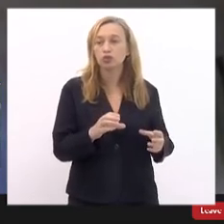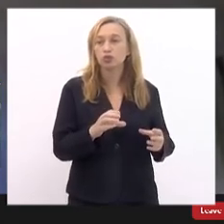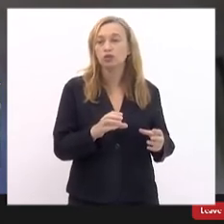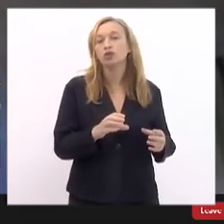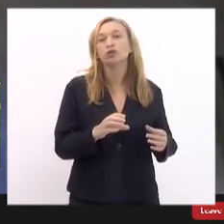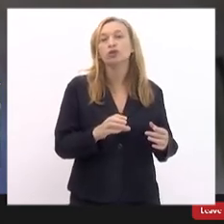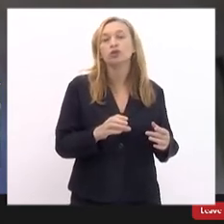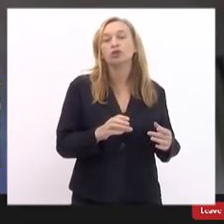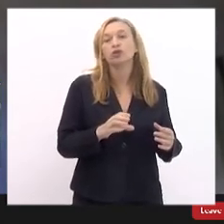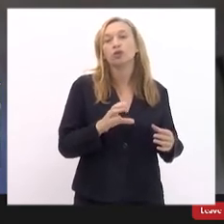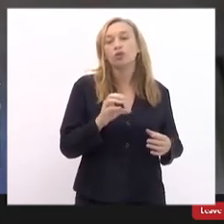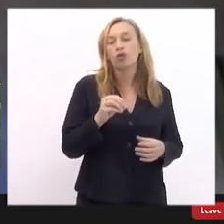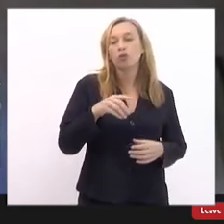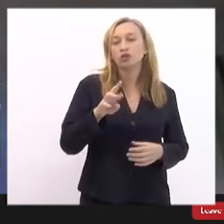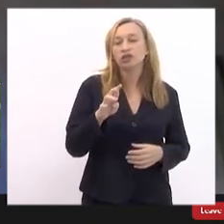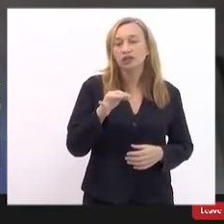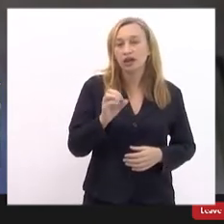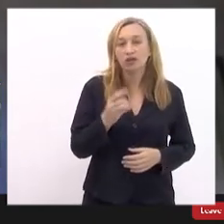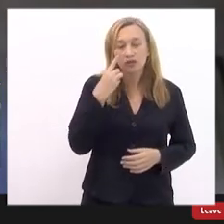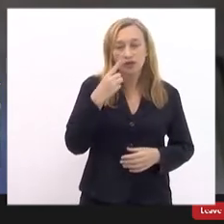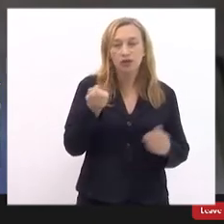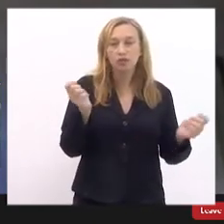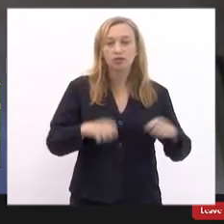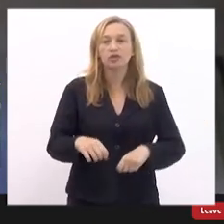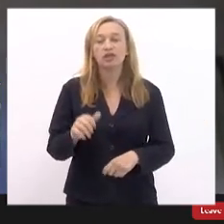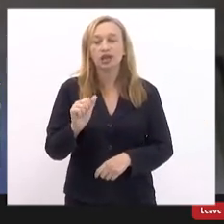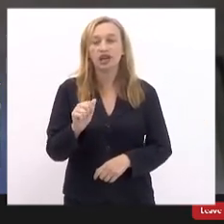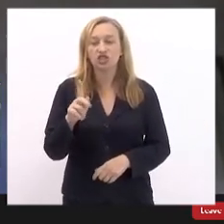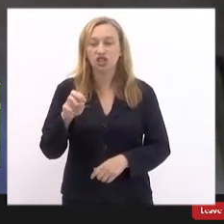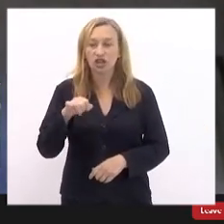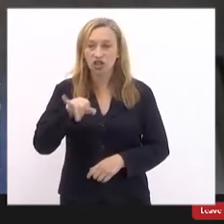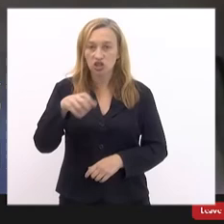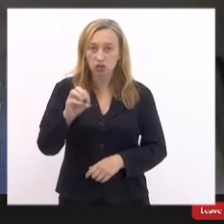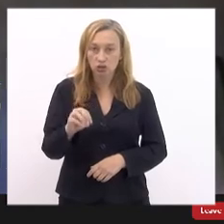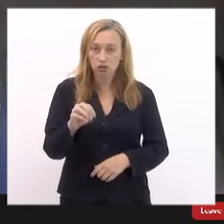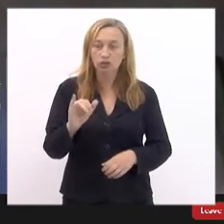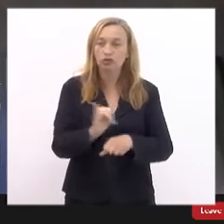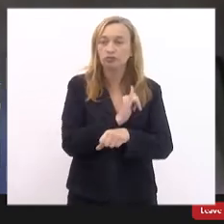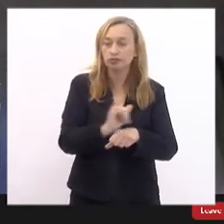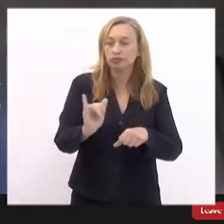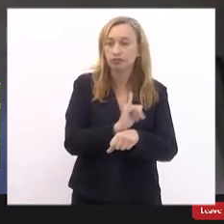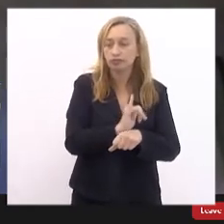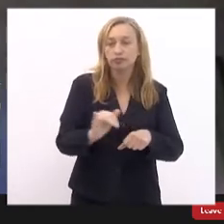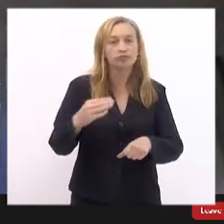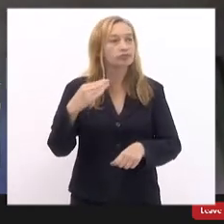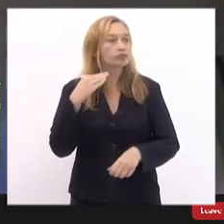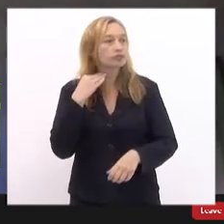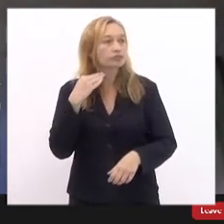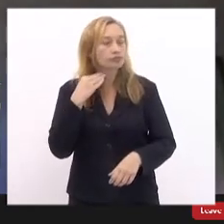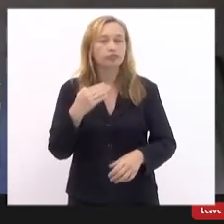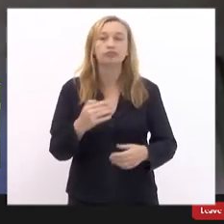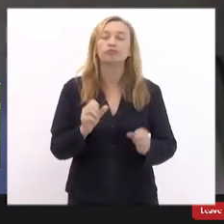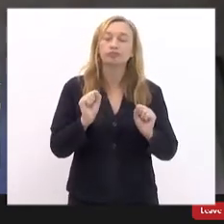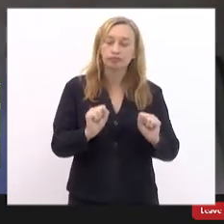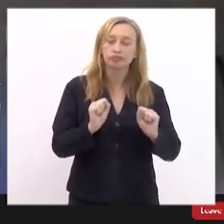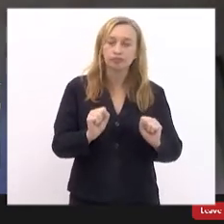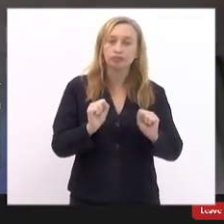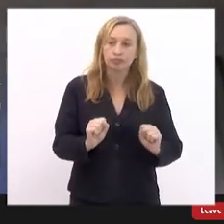a possibilidade, né, de que a AGRIO, né, articulada com os bancos comunitários,